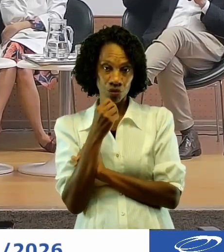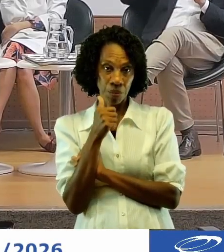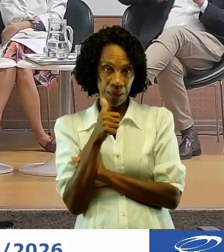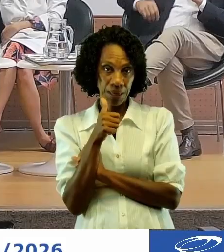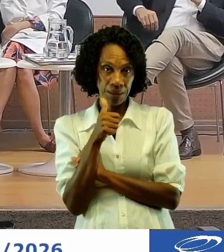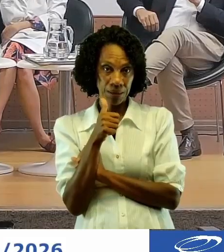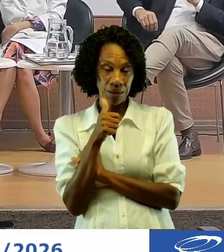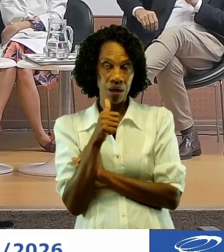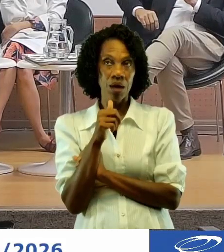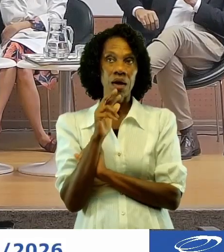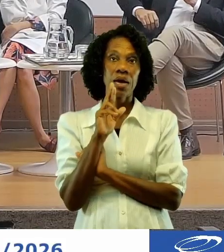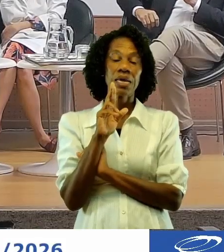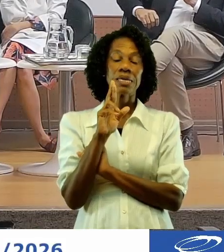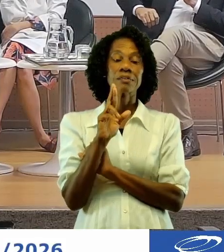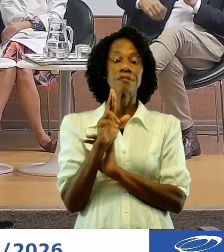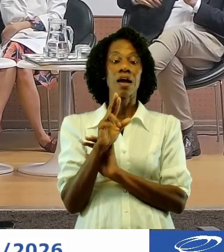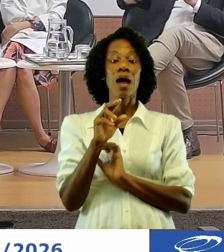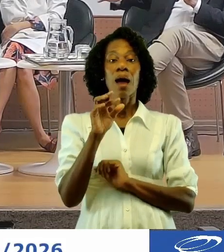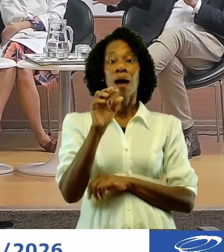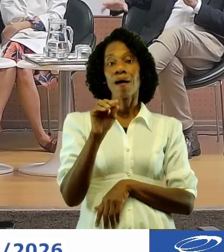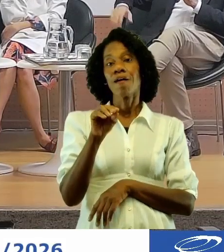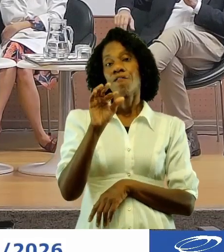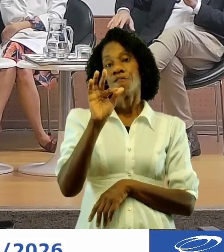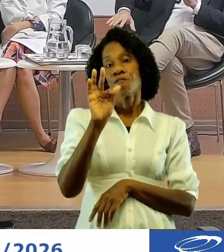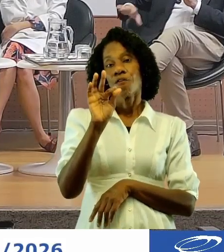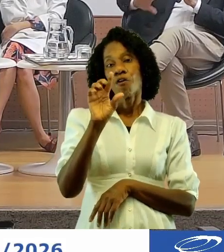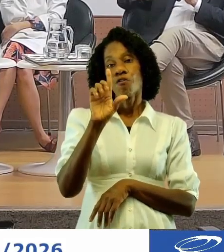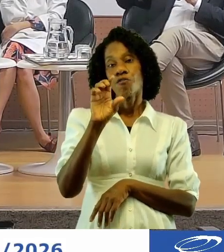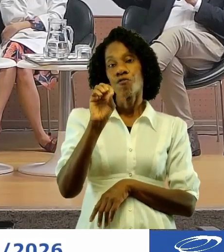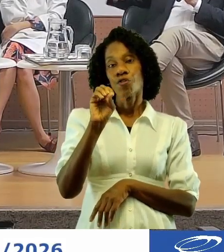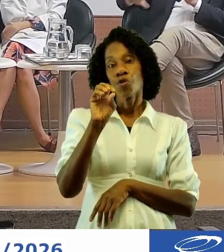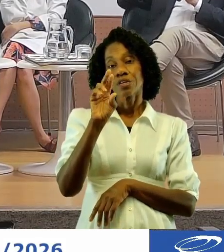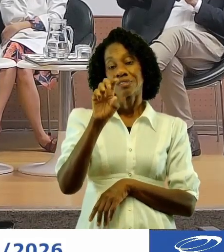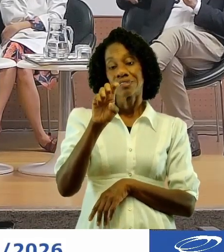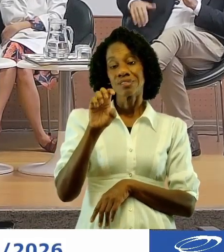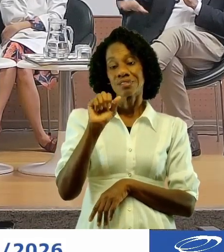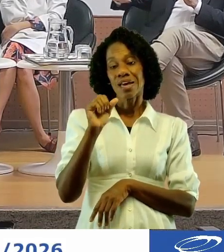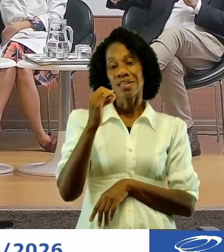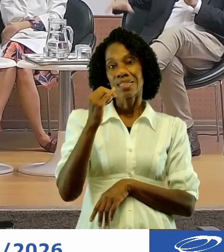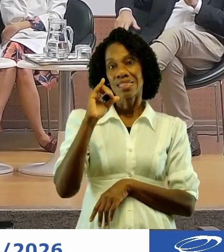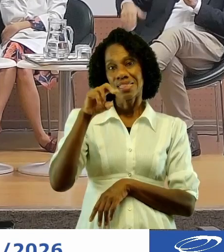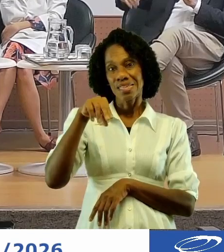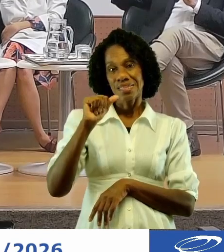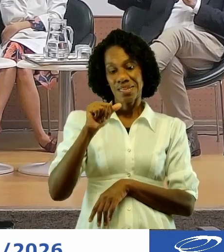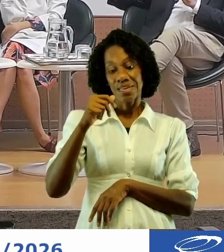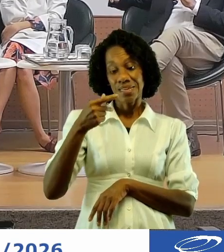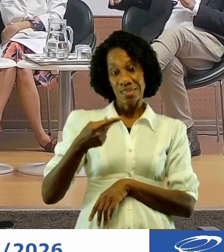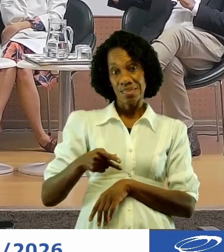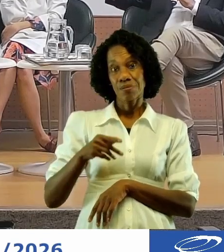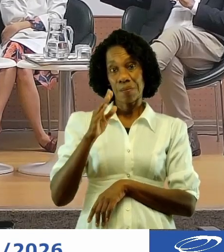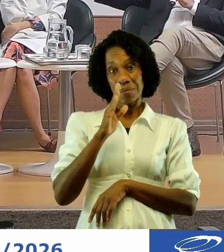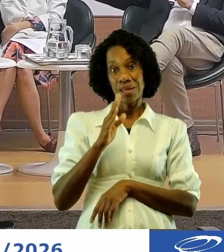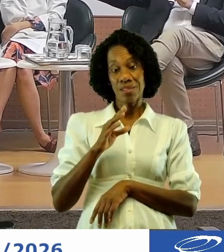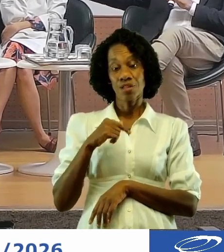Com relação à delafloxacina, que existe no Brasil, eu tenho experiência e